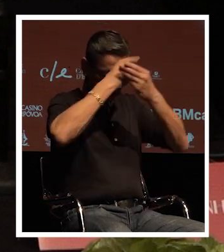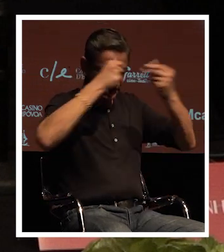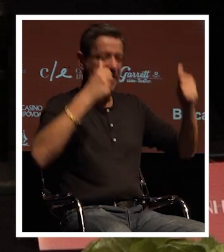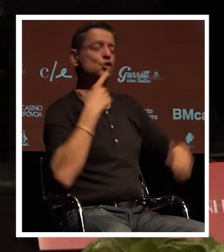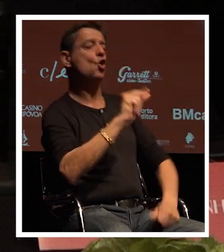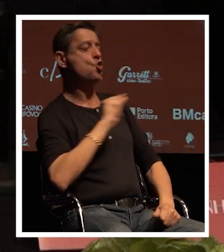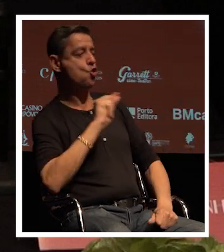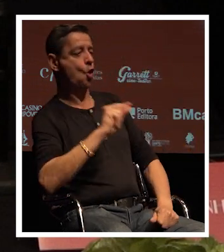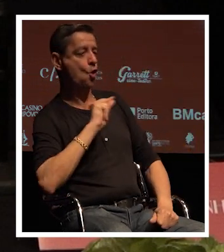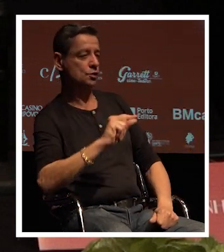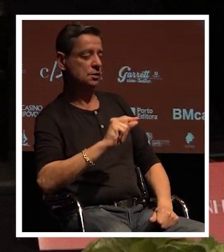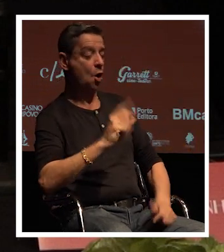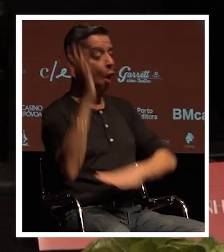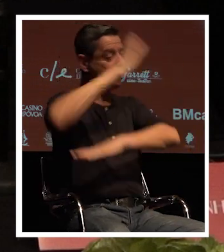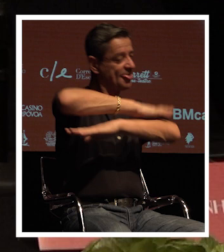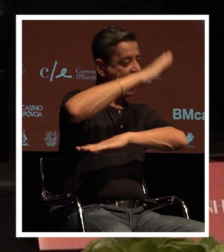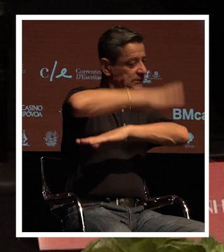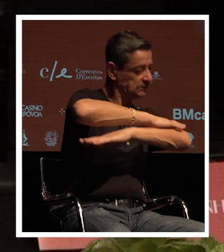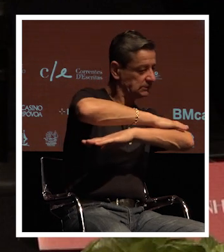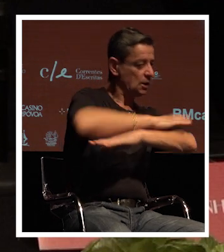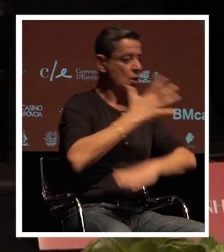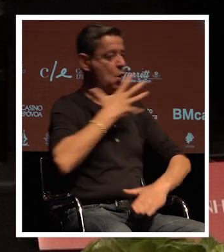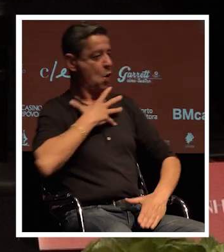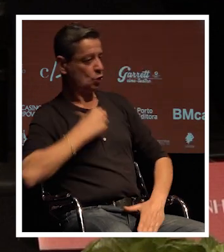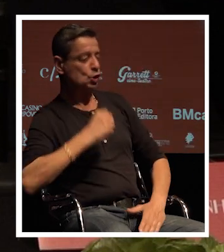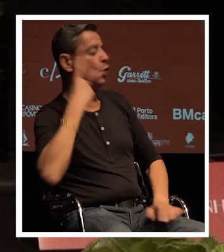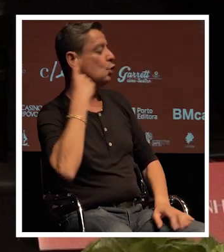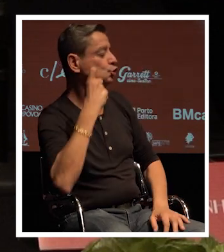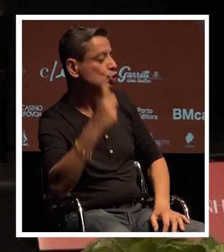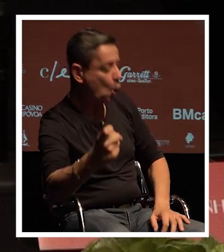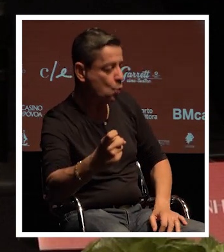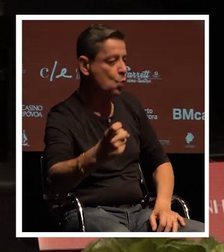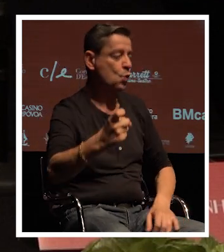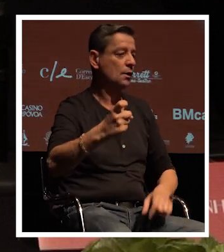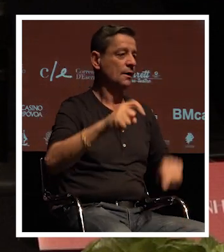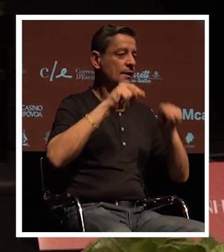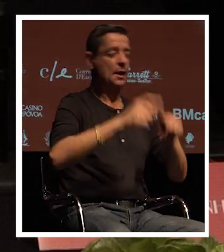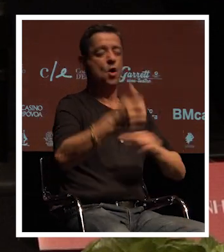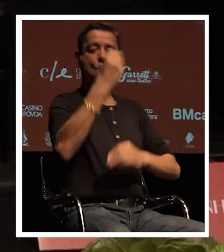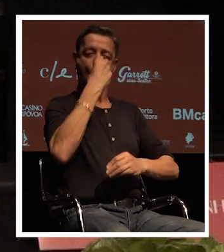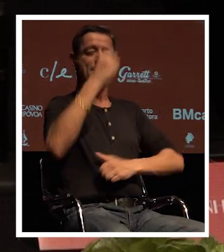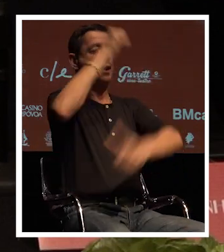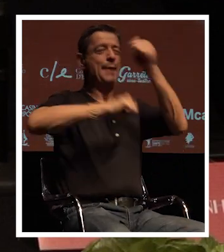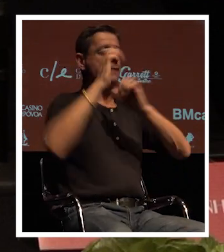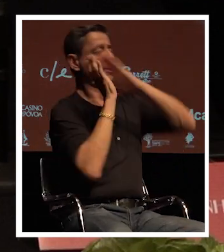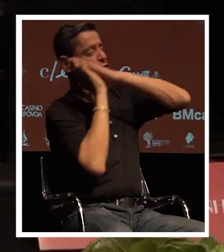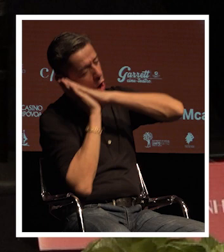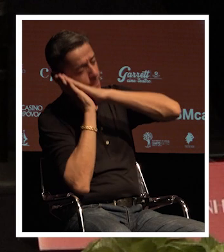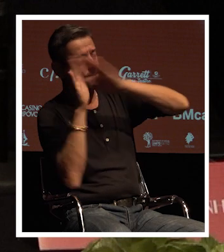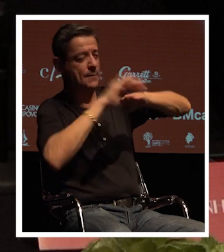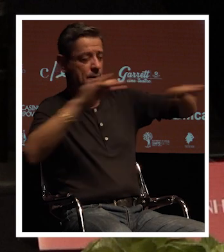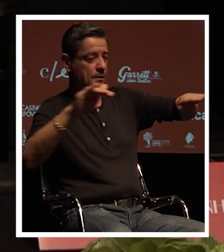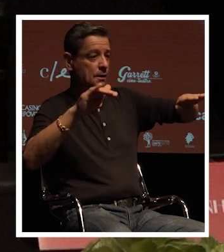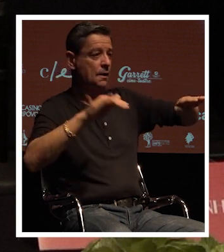teu nome obedece sempre que eu vos pedo consome come bebe dorme